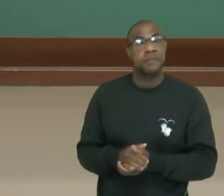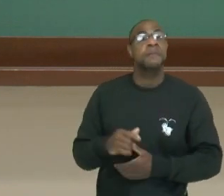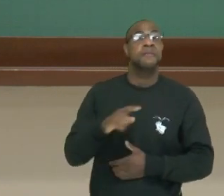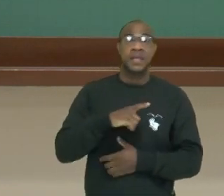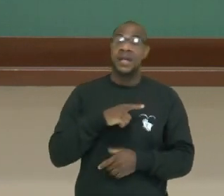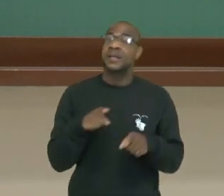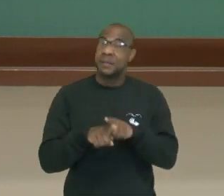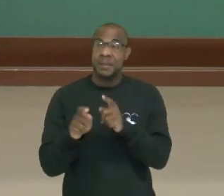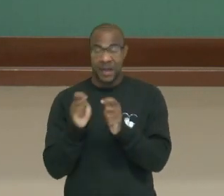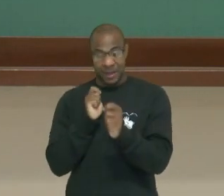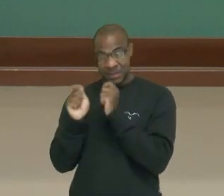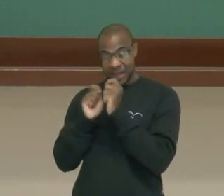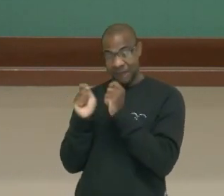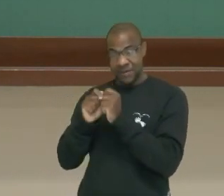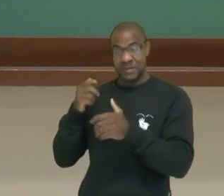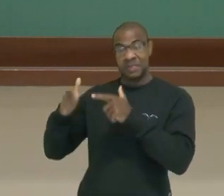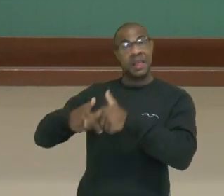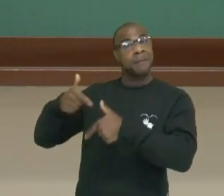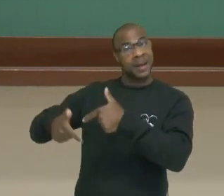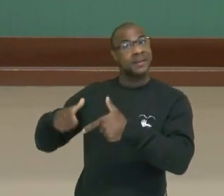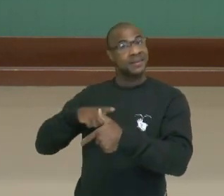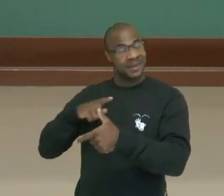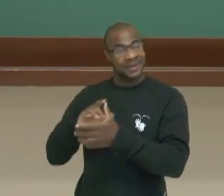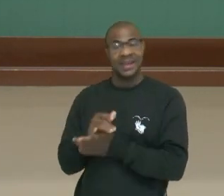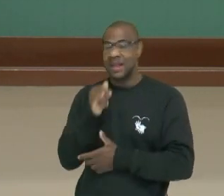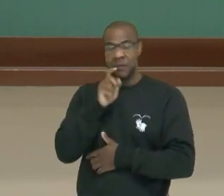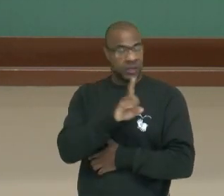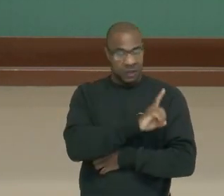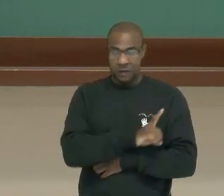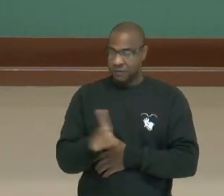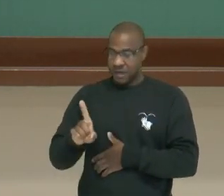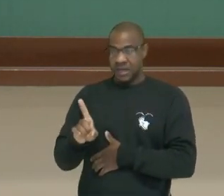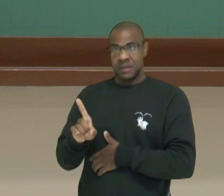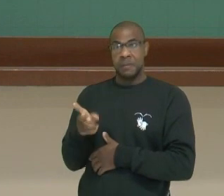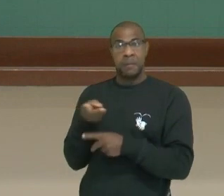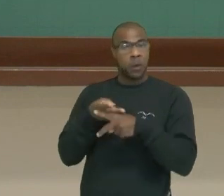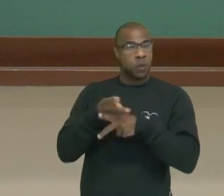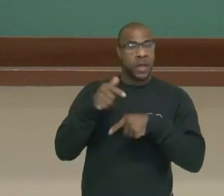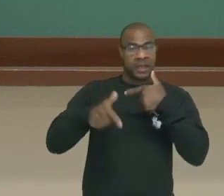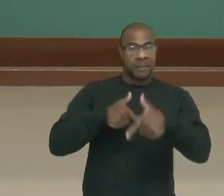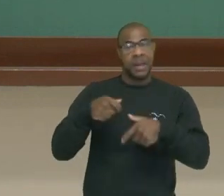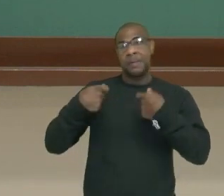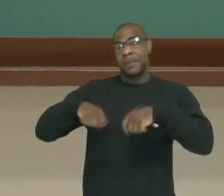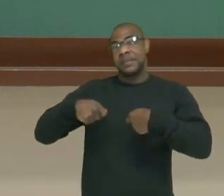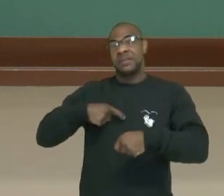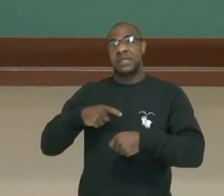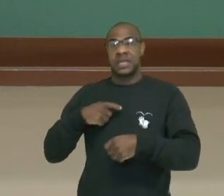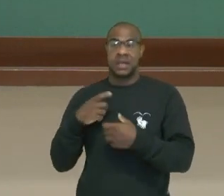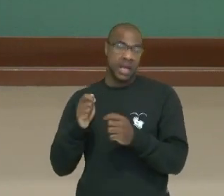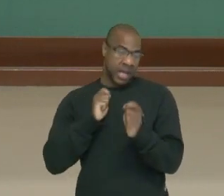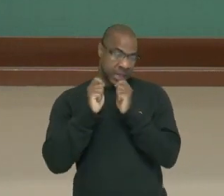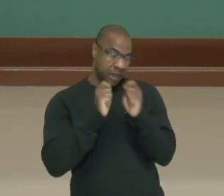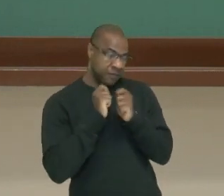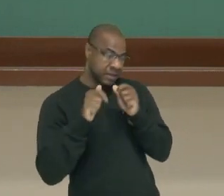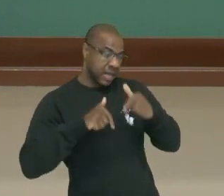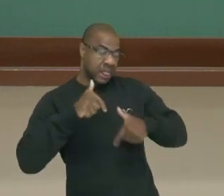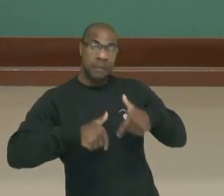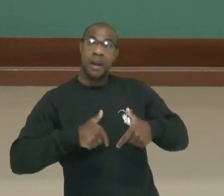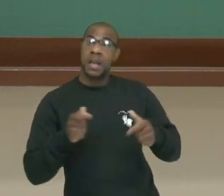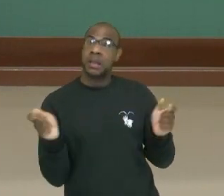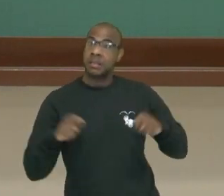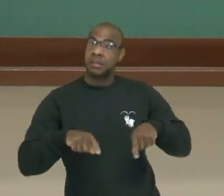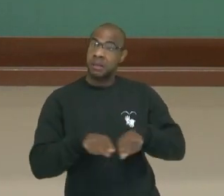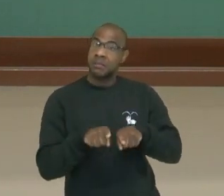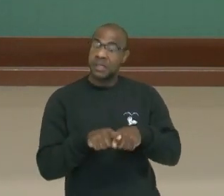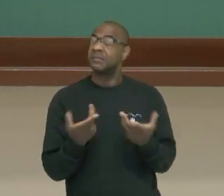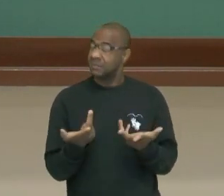de emprego, que além de ver dados da escolaridade da pessoa, também pode ver dados de suas